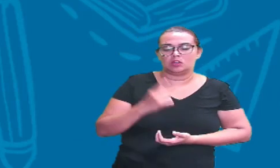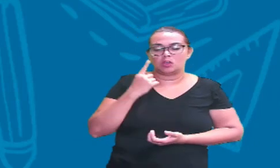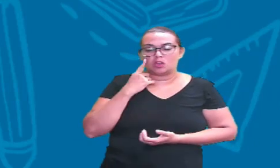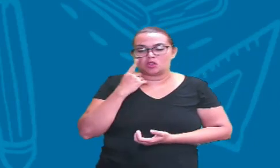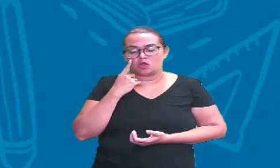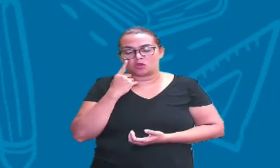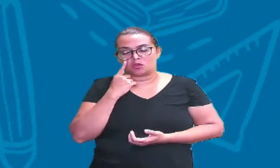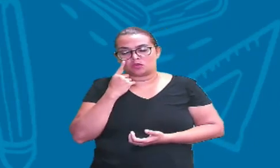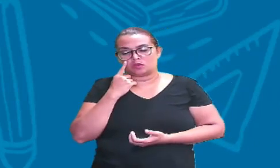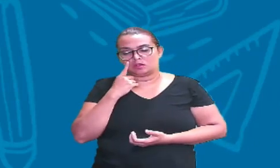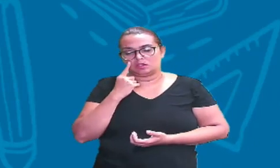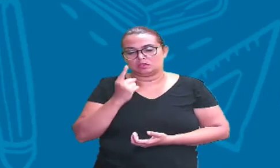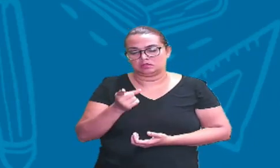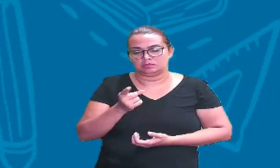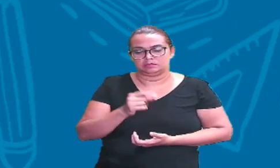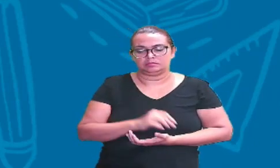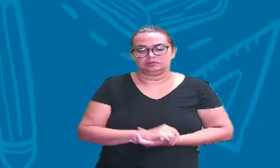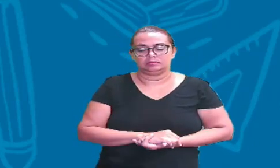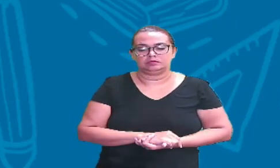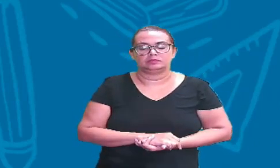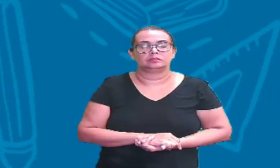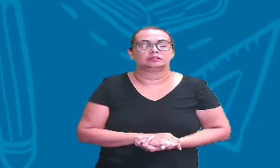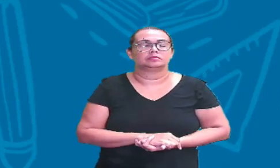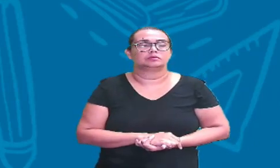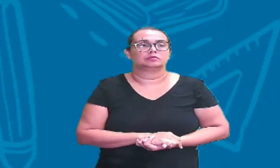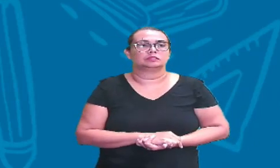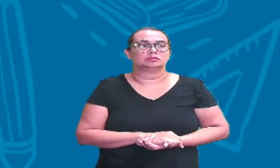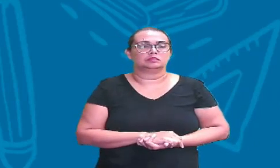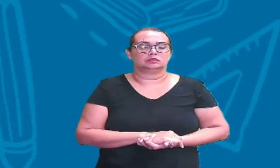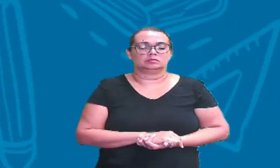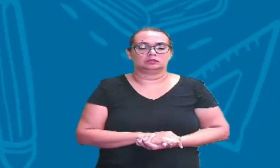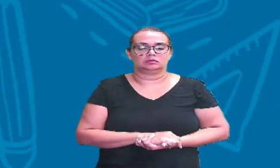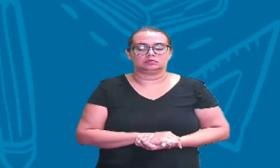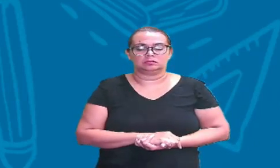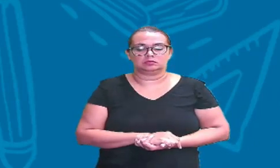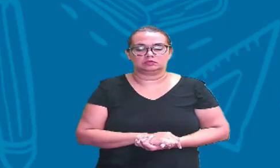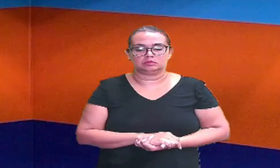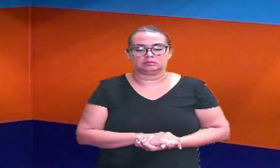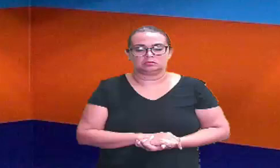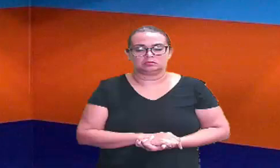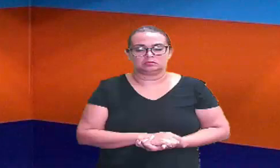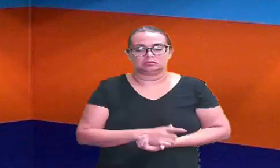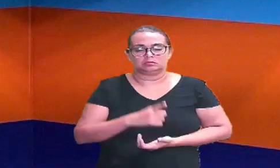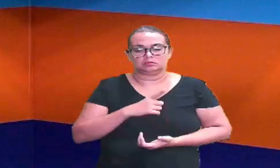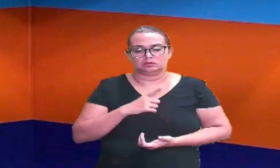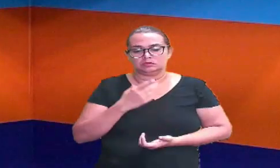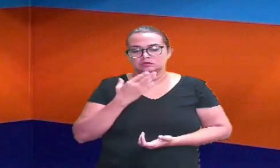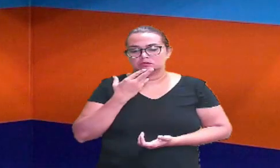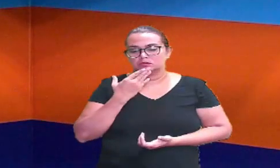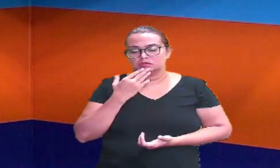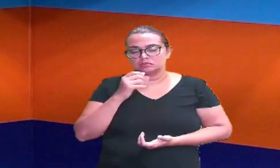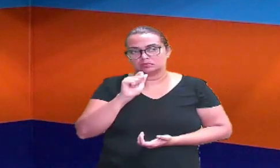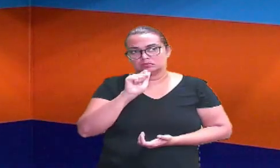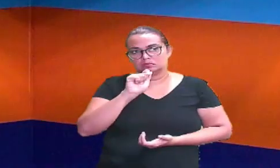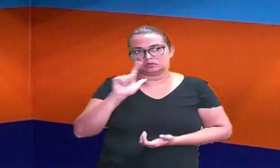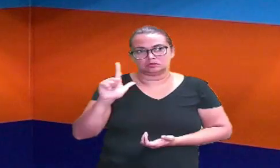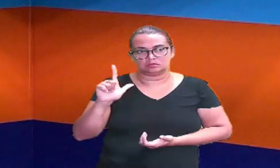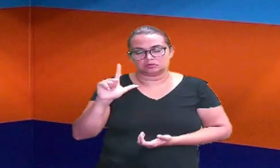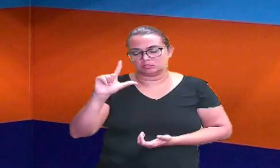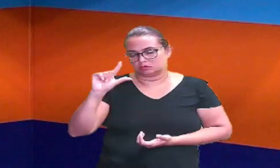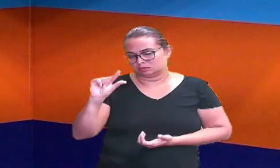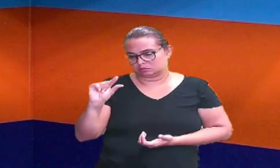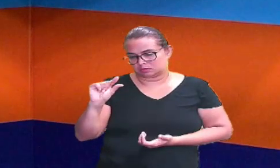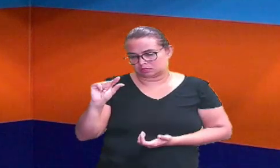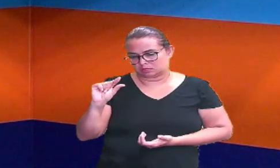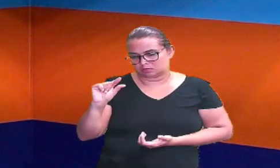direitinho esse ângulo aqui, tá? Olha esse ângulo azul. Ele é menor, não